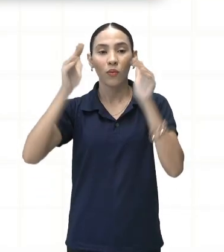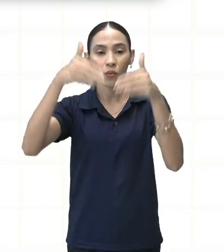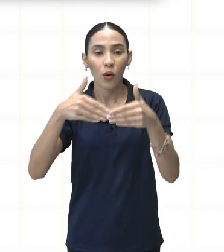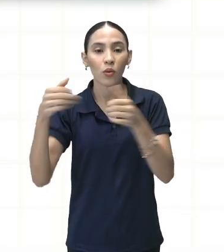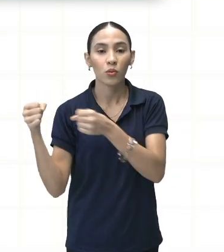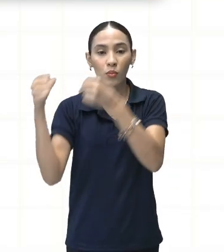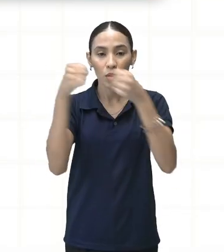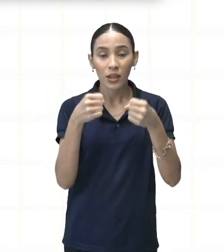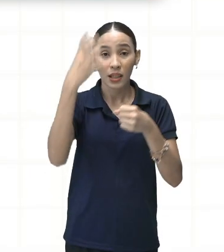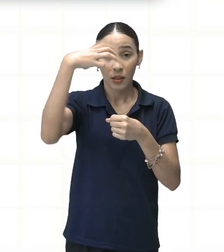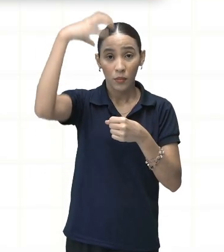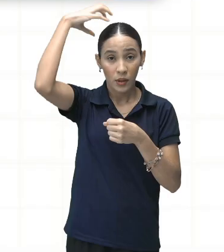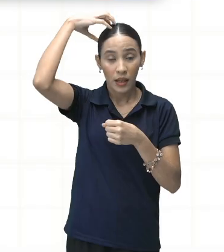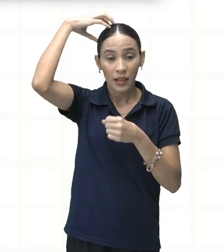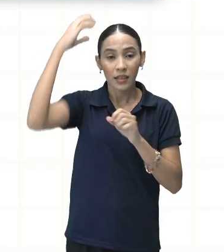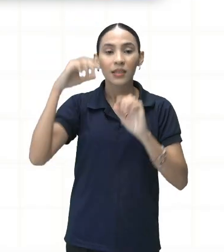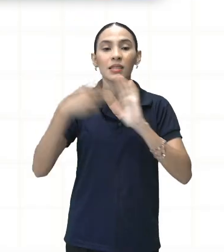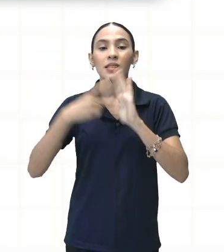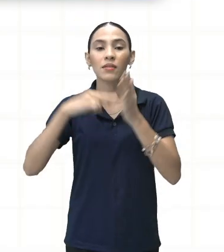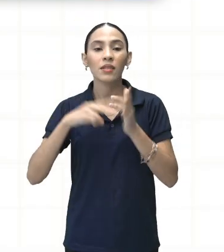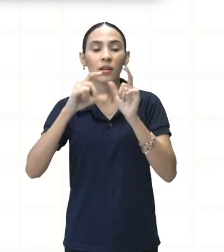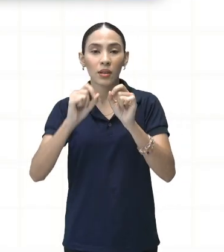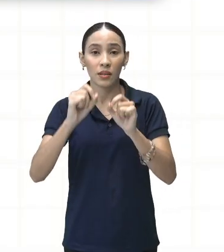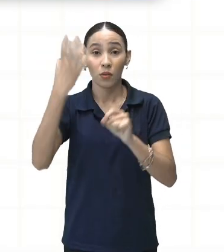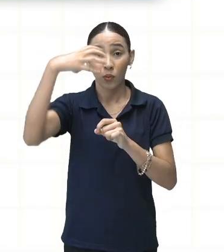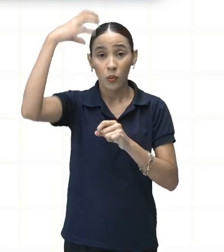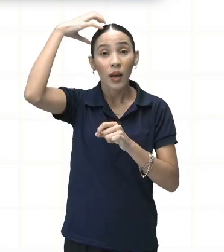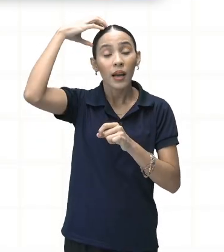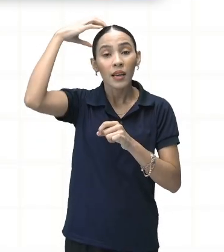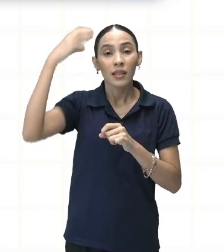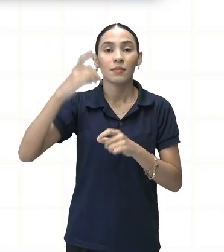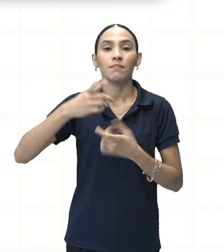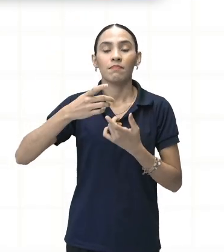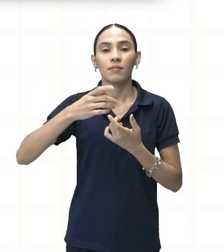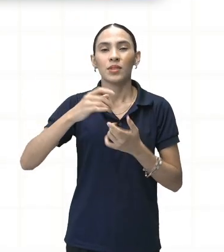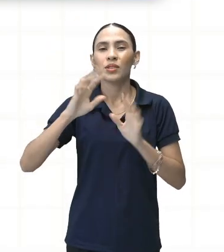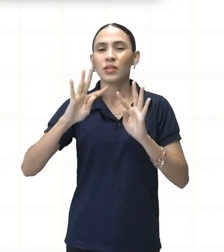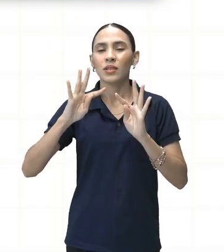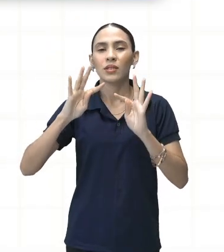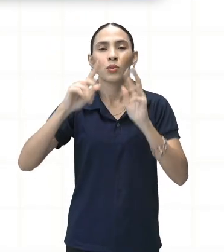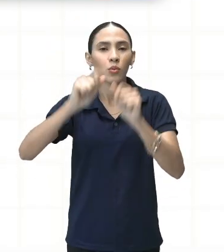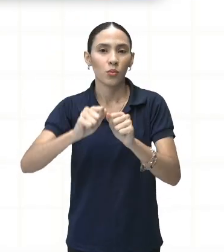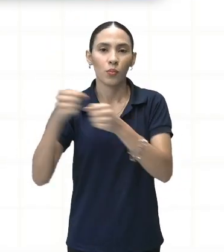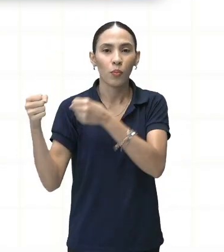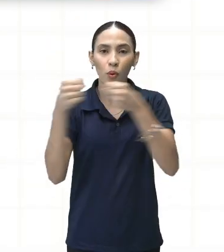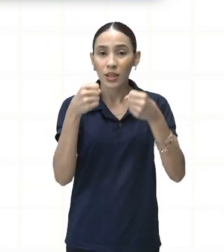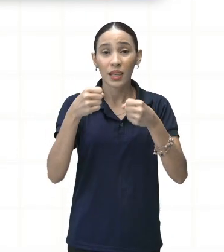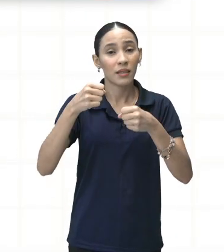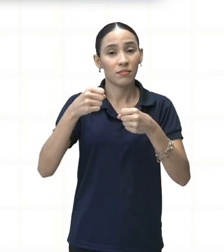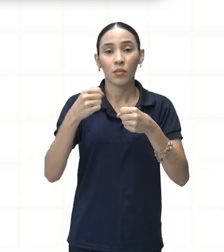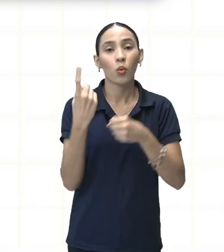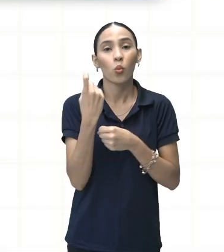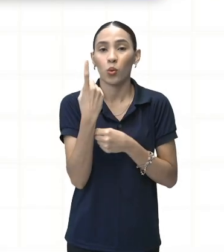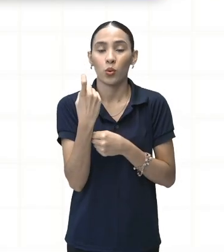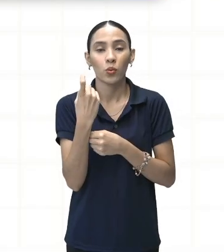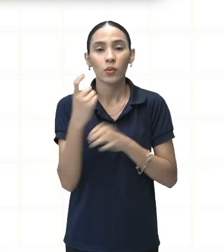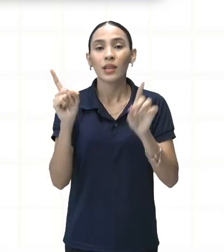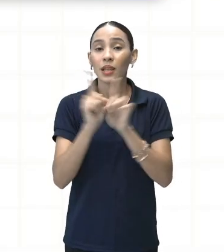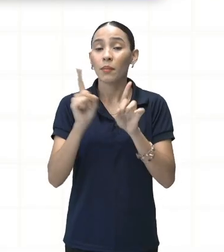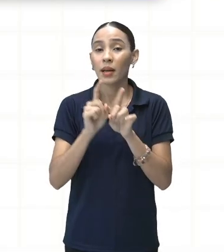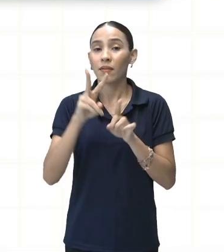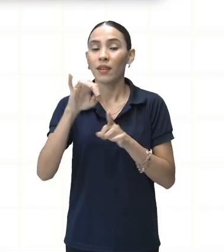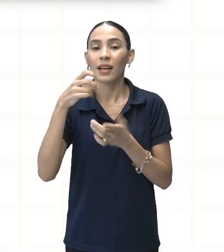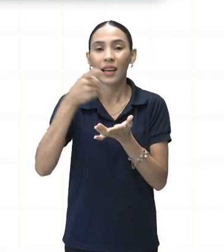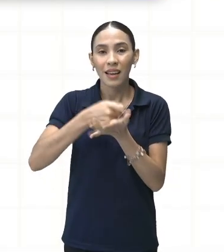do poder na monarquia, ou seja, a figura do imperador detendo ali todo o poder em suas mãos. E vai exigir também